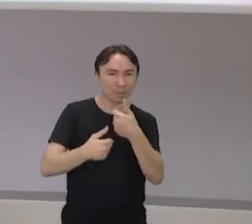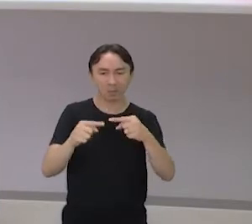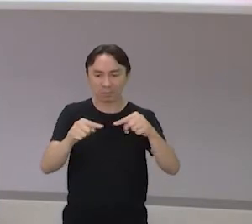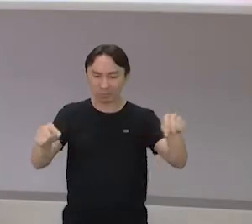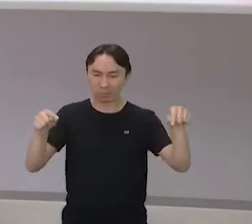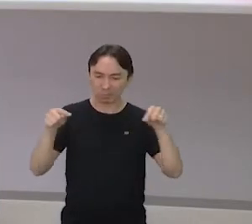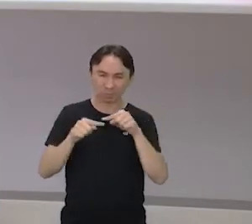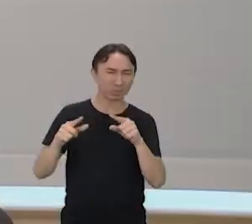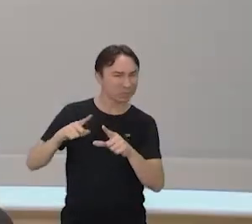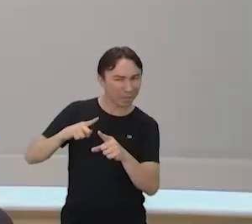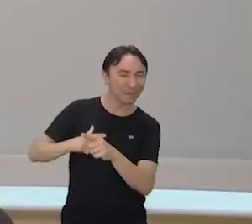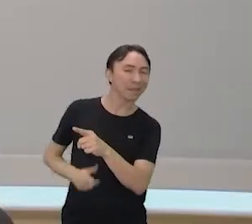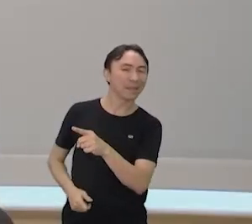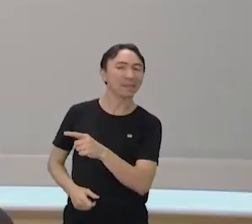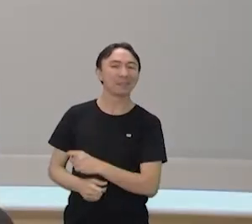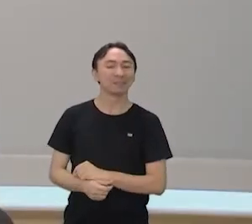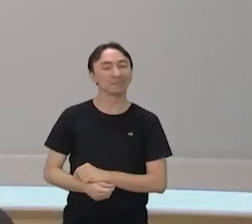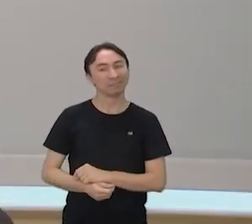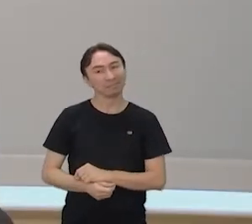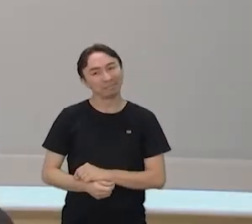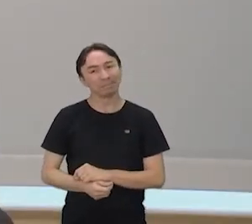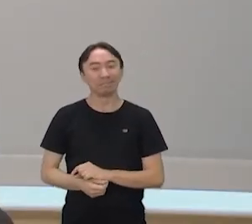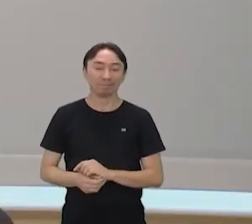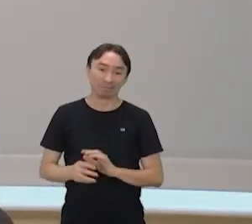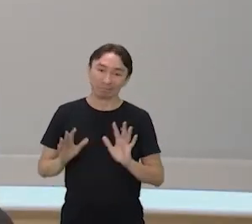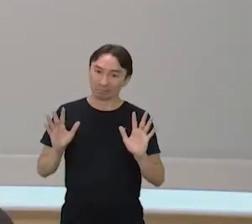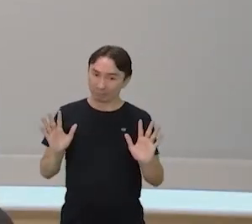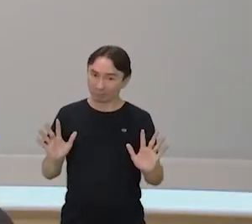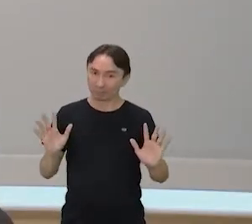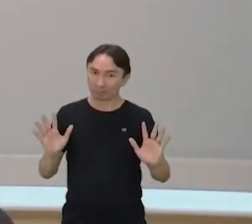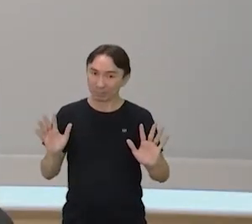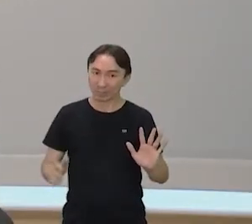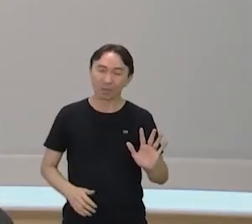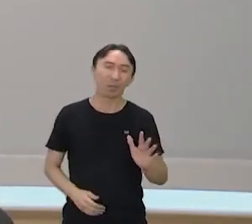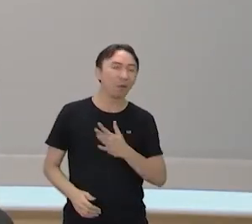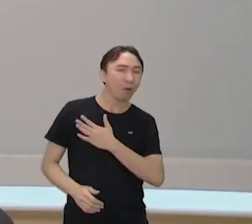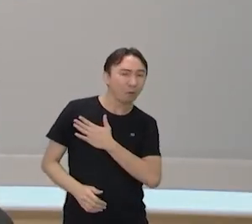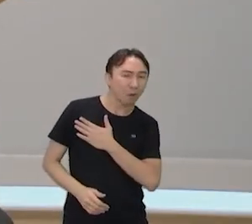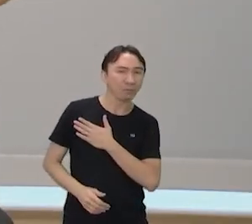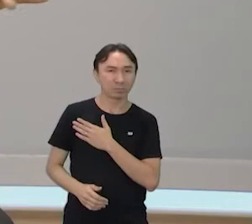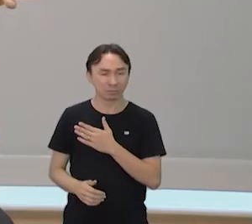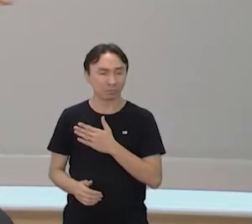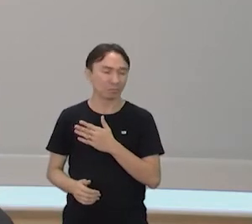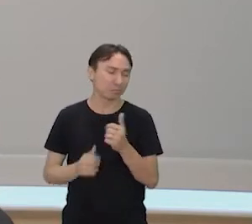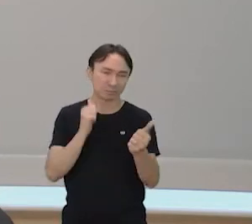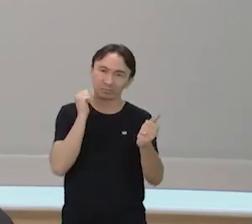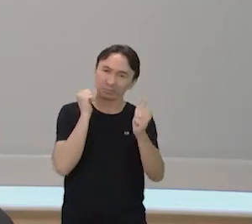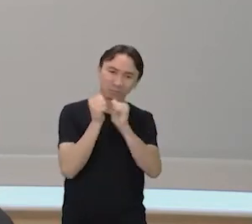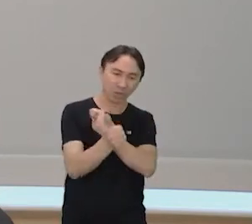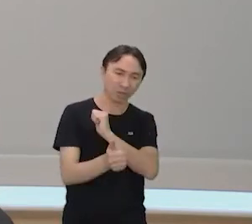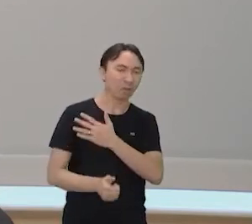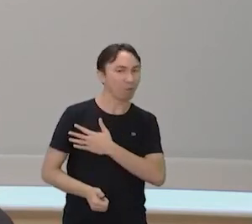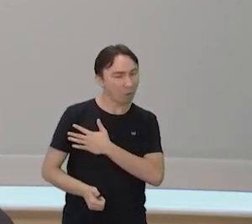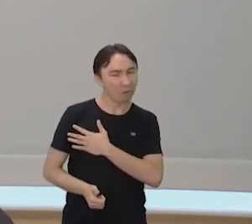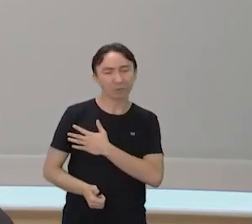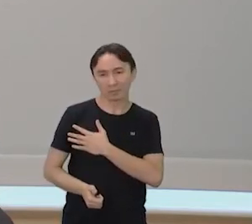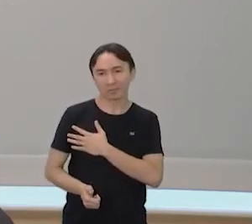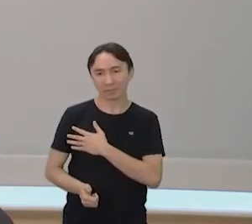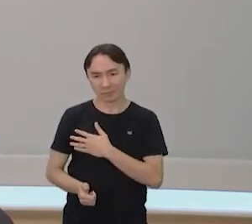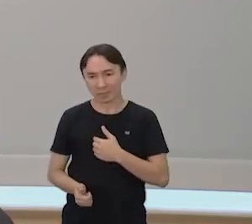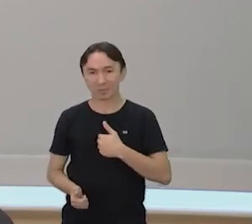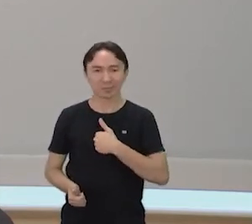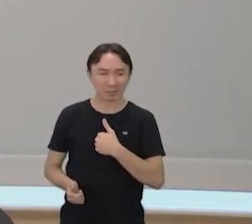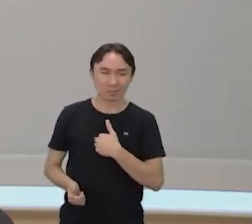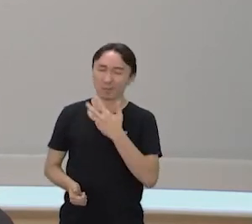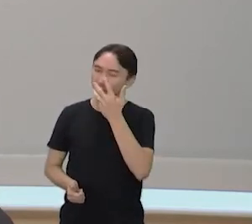escola? Gente, na verdade, eu sou dada aos esportes, assim, eu gosto muito, então Sim. Qualquer coisa me